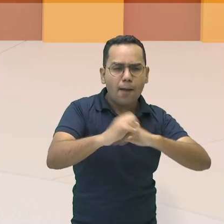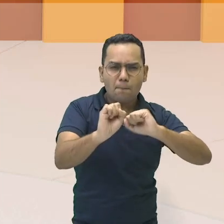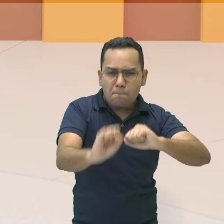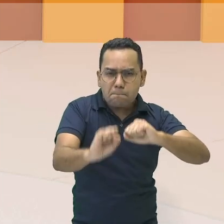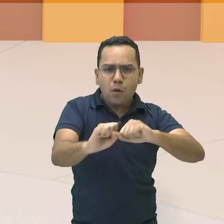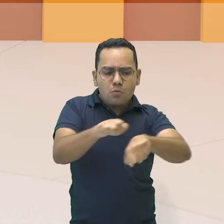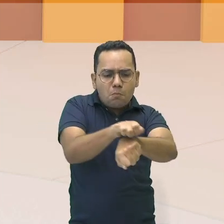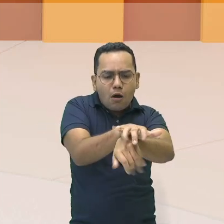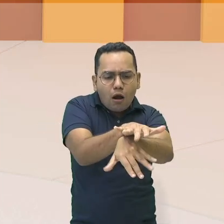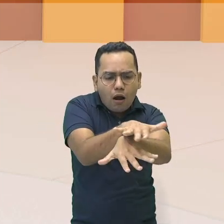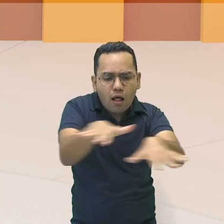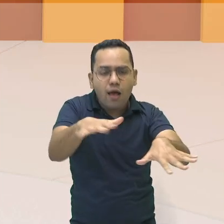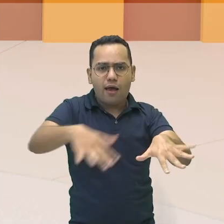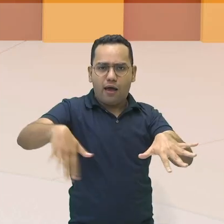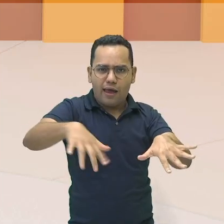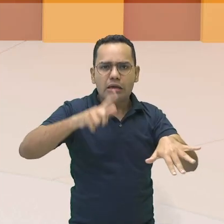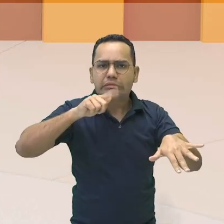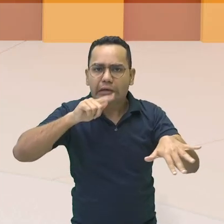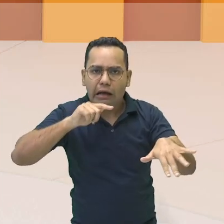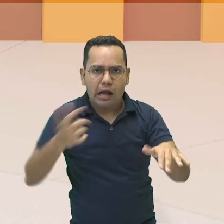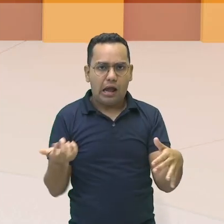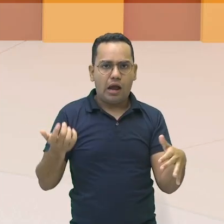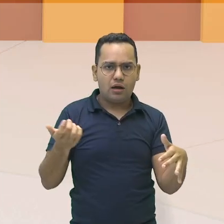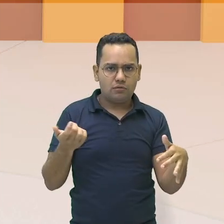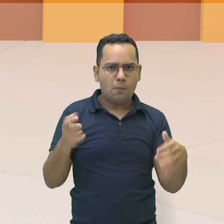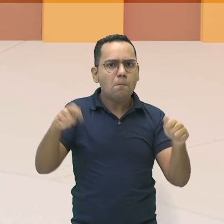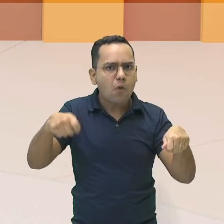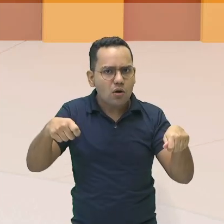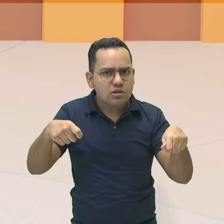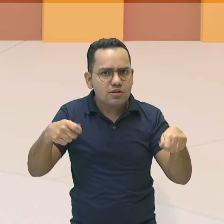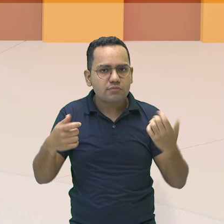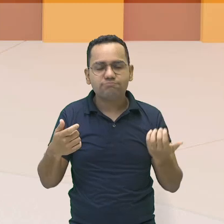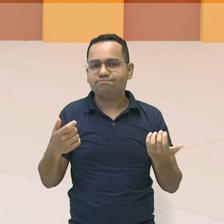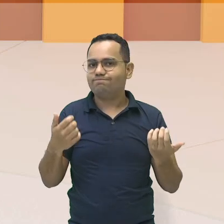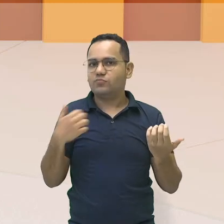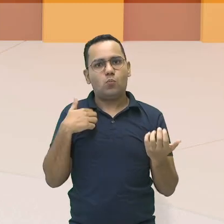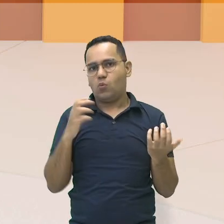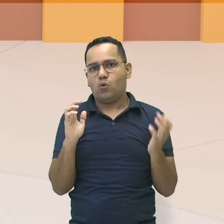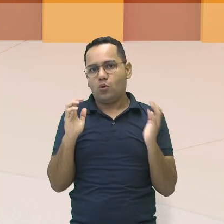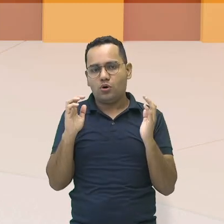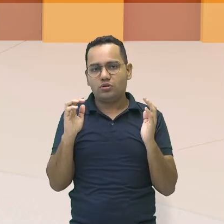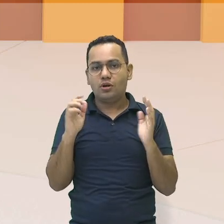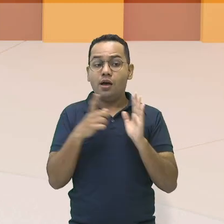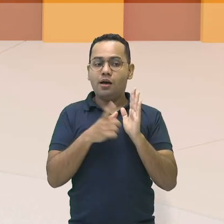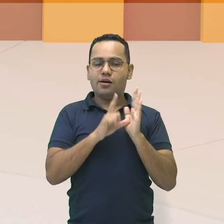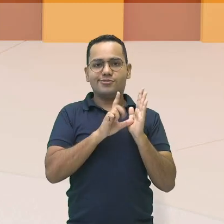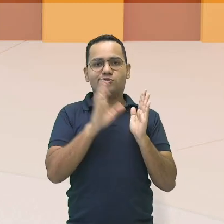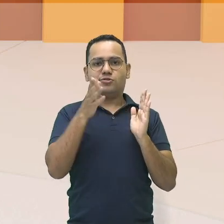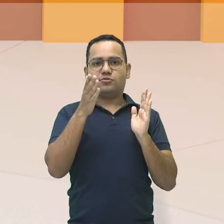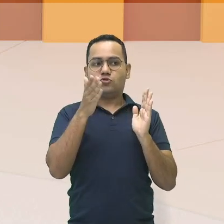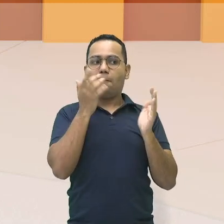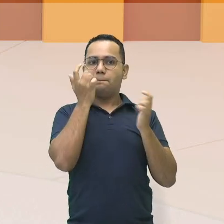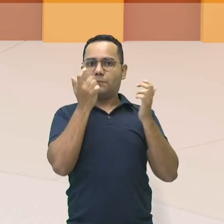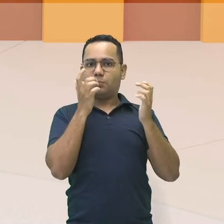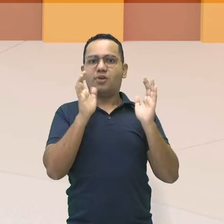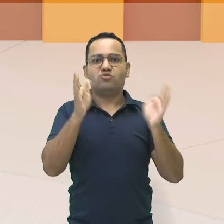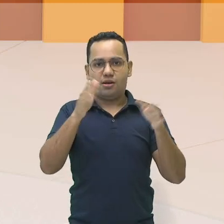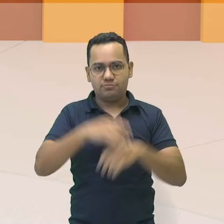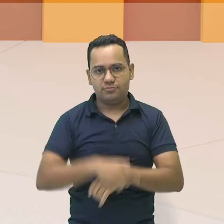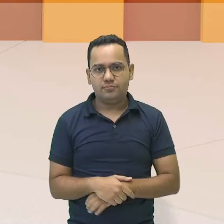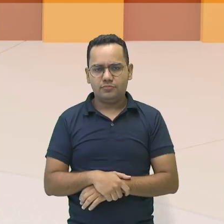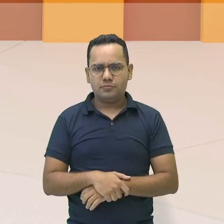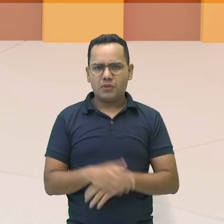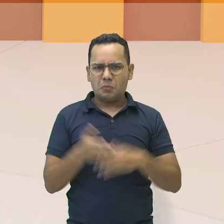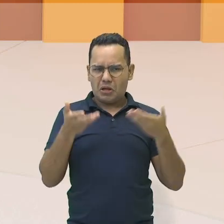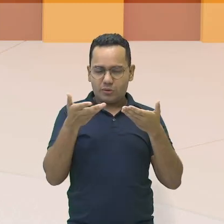avançar em direção aos mananciais que abasteciam aquelas comunidades naquele período. Então, a gente já tinha essa preocupação com o meio ambiente. Então, isso não é